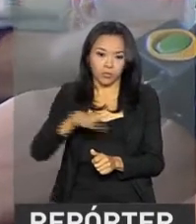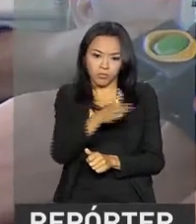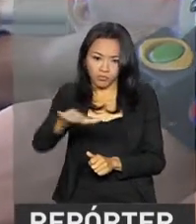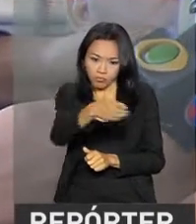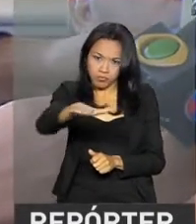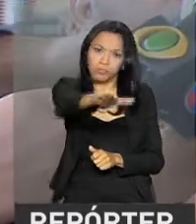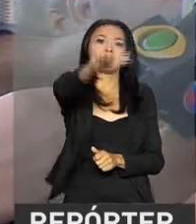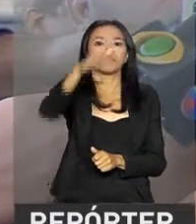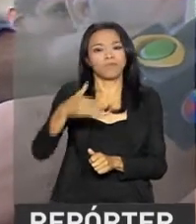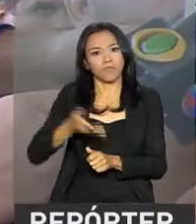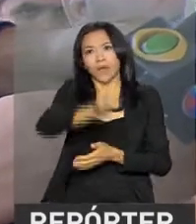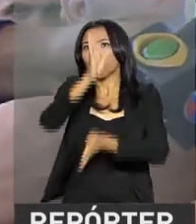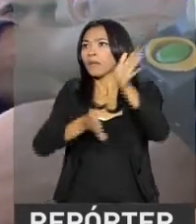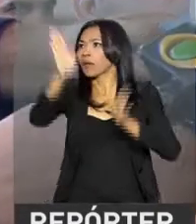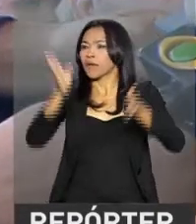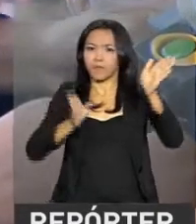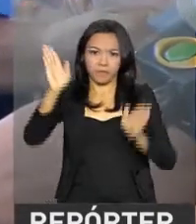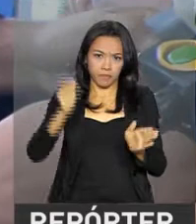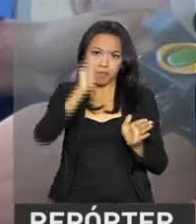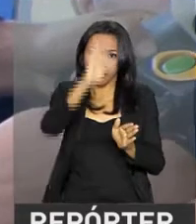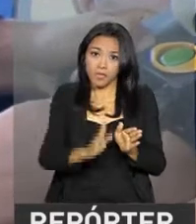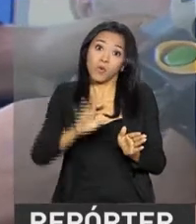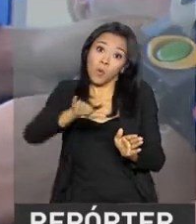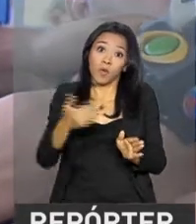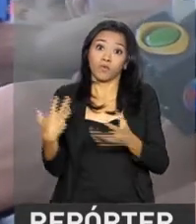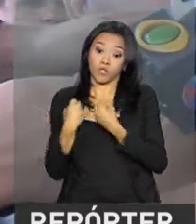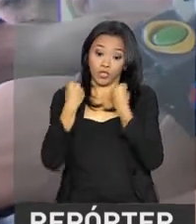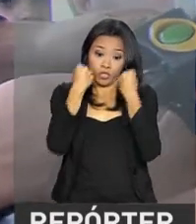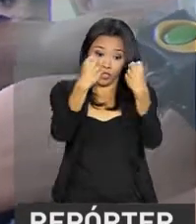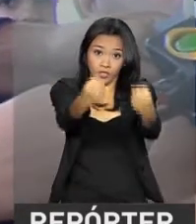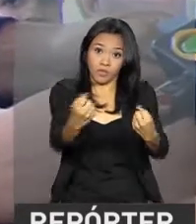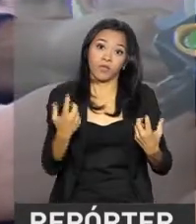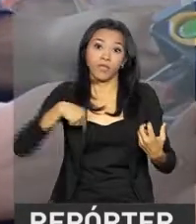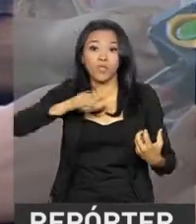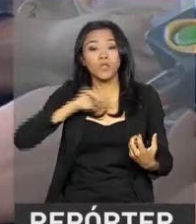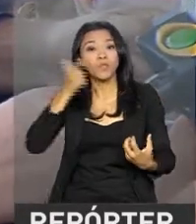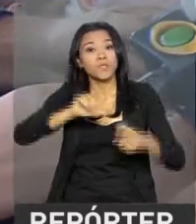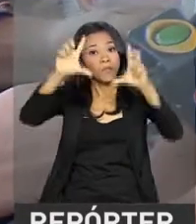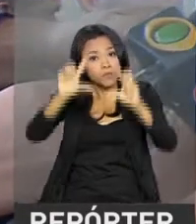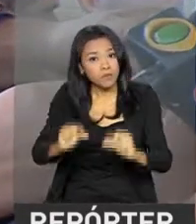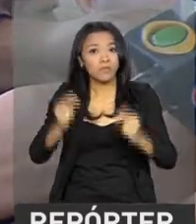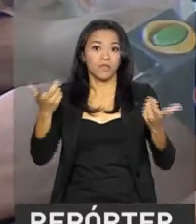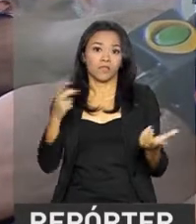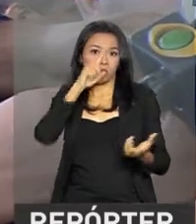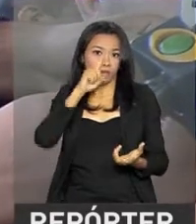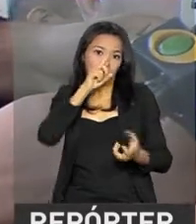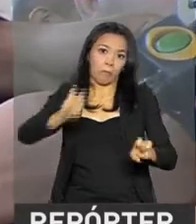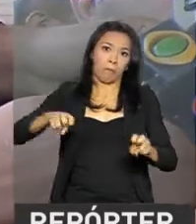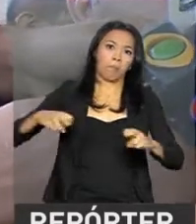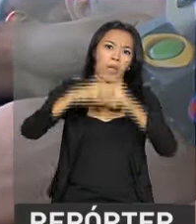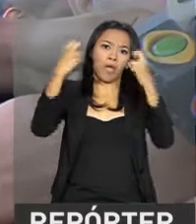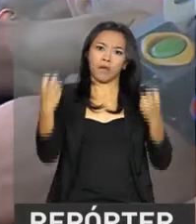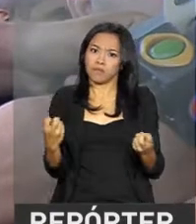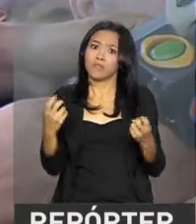estarão pelas rodovias brasileiras ao dirigirem os seus veículos automotores, para que nós possamos reduzir e até mesmo pensar em números